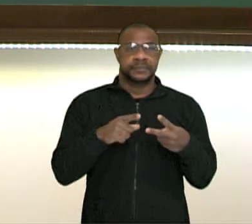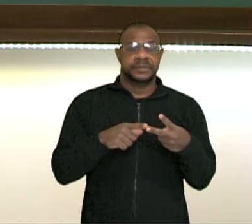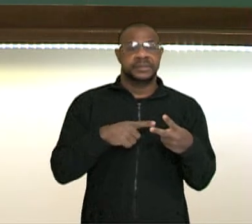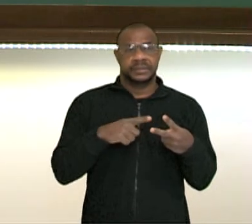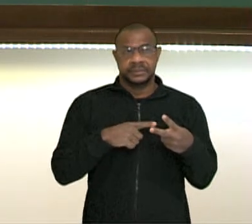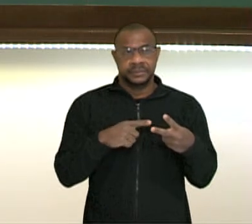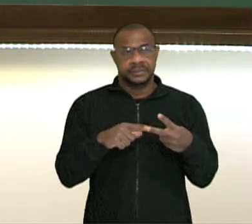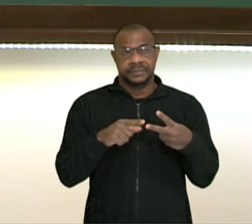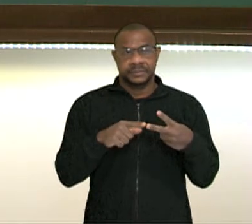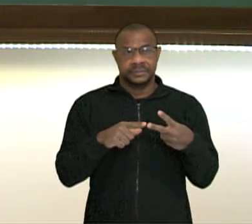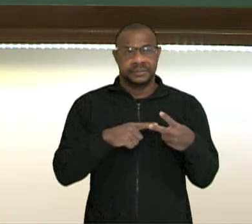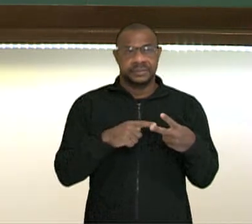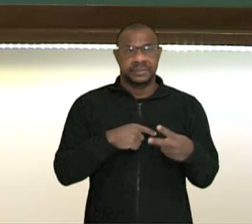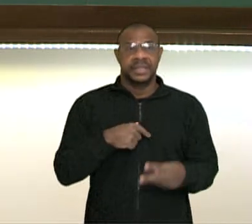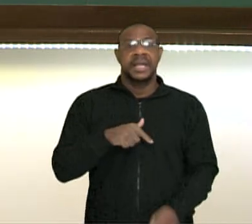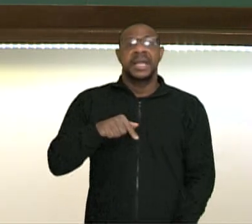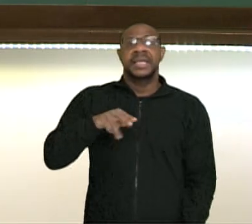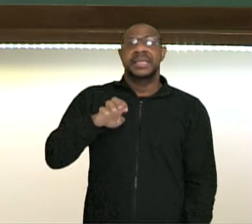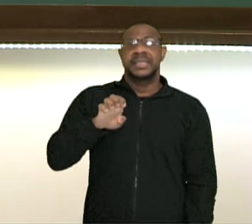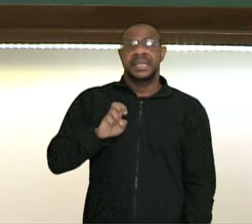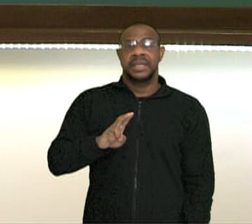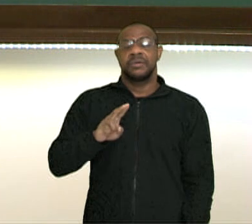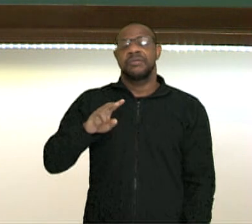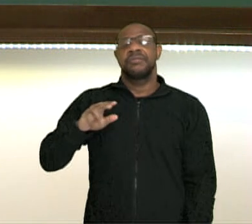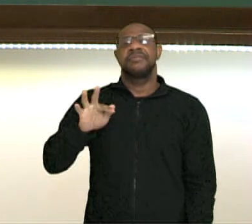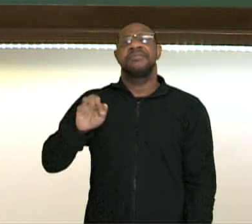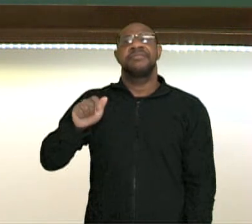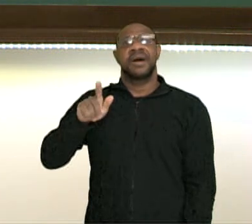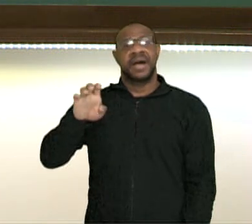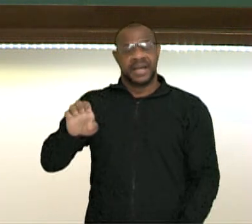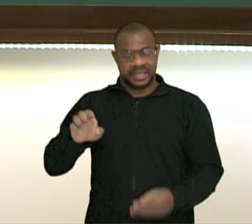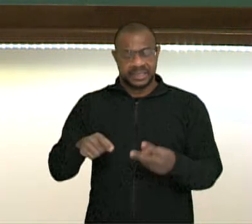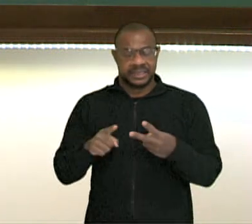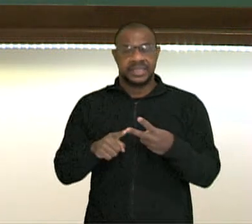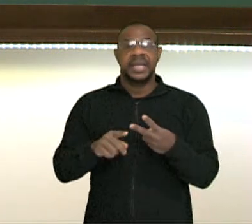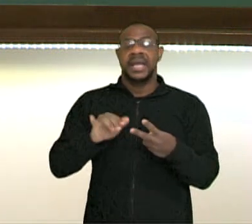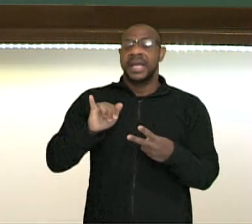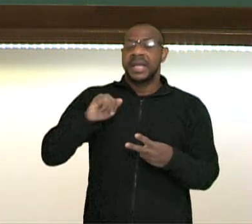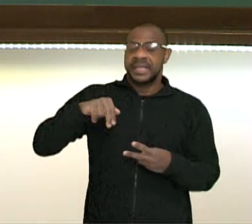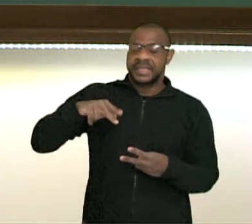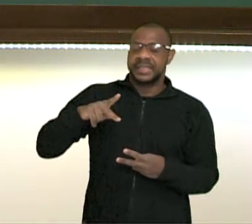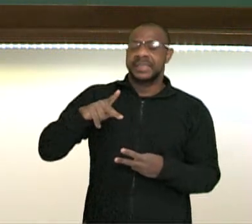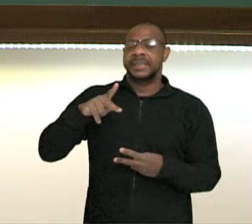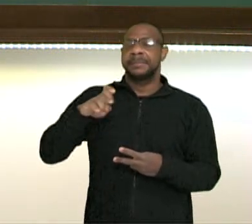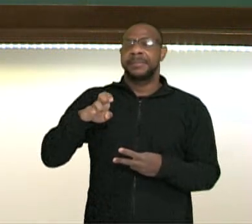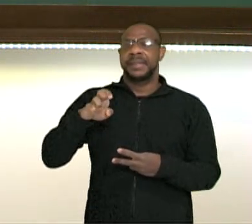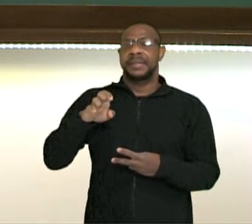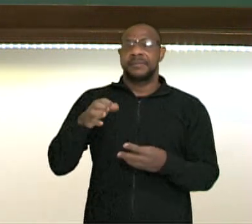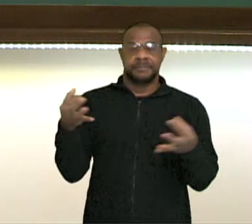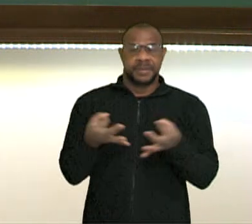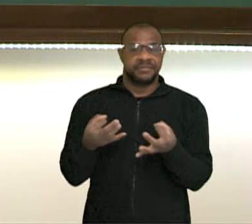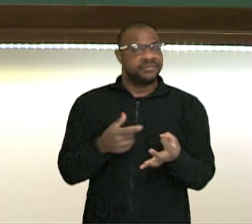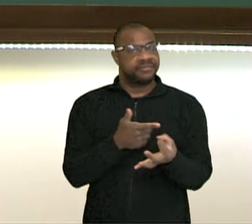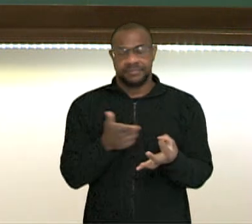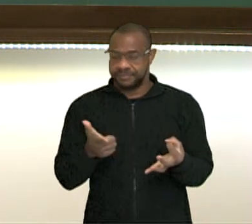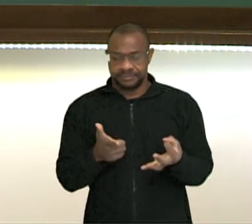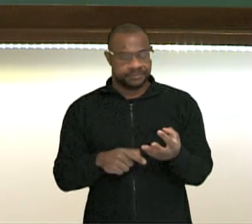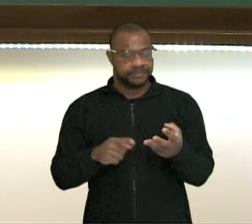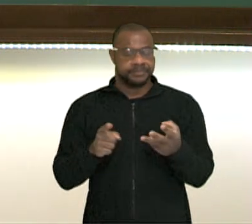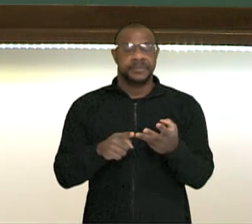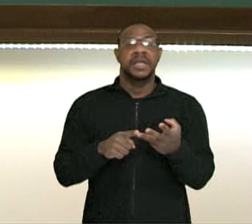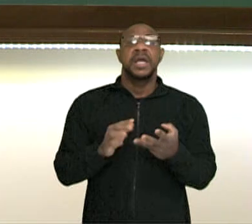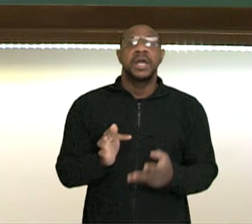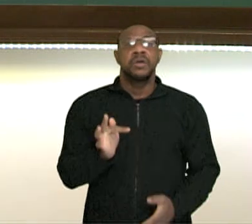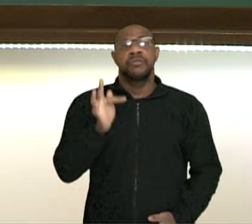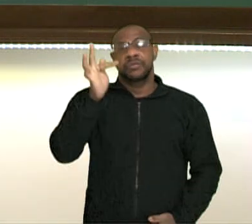subjuntivo, que eu fale, presente, o imperfeito, se eu falasse, e o futuro, quando eu